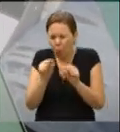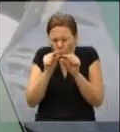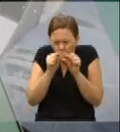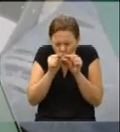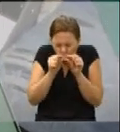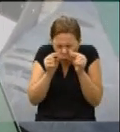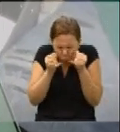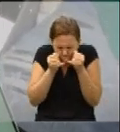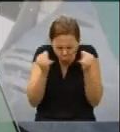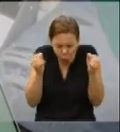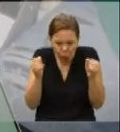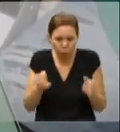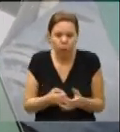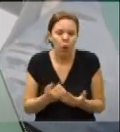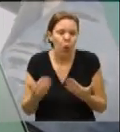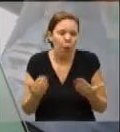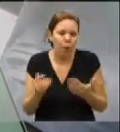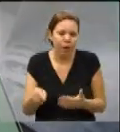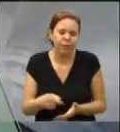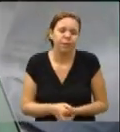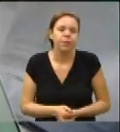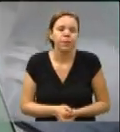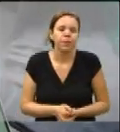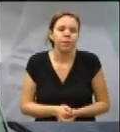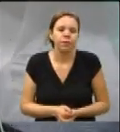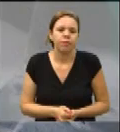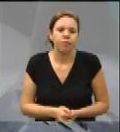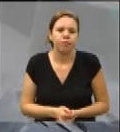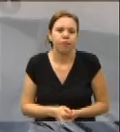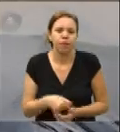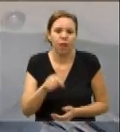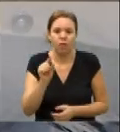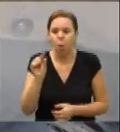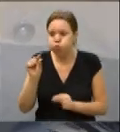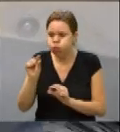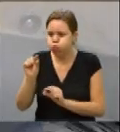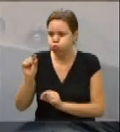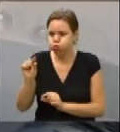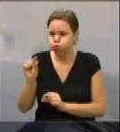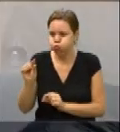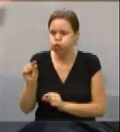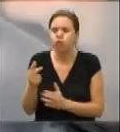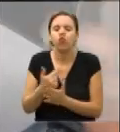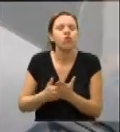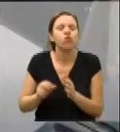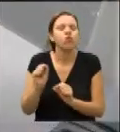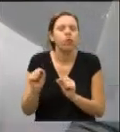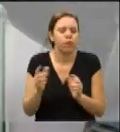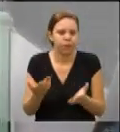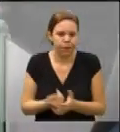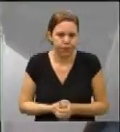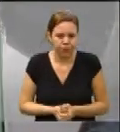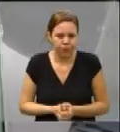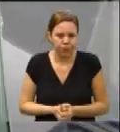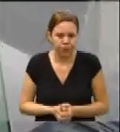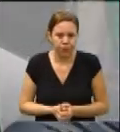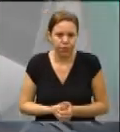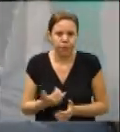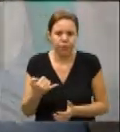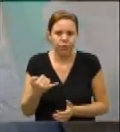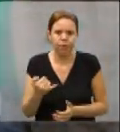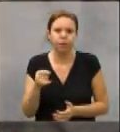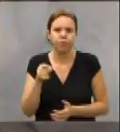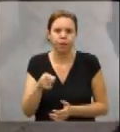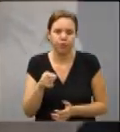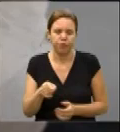ela é bem mínima mesmo, comparado aqui. Essa mais grossa aqui você usa para desenhar o quê? Essas canetas a gente